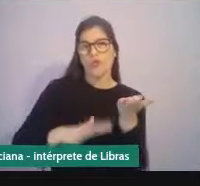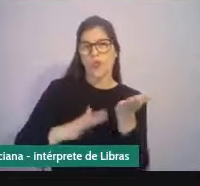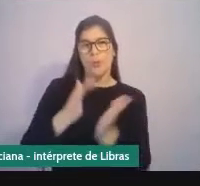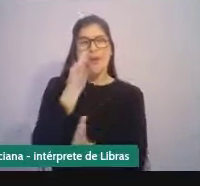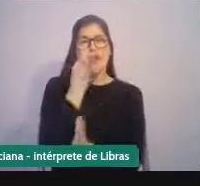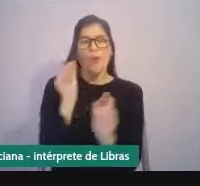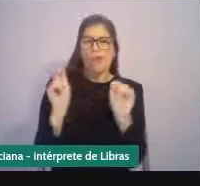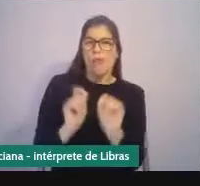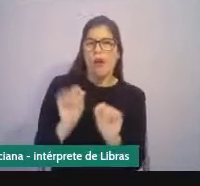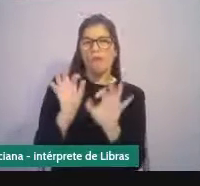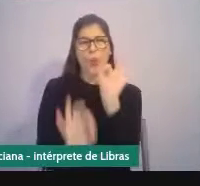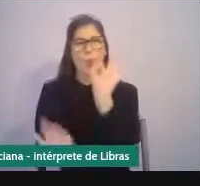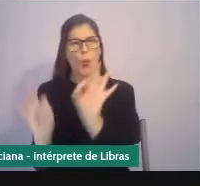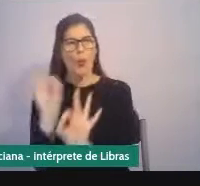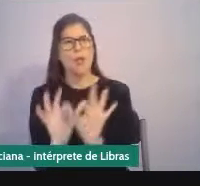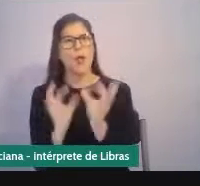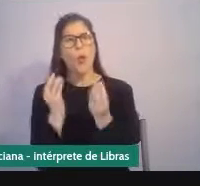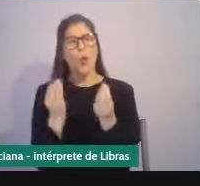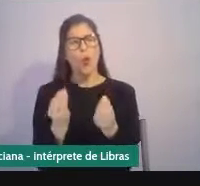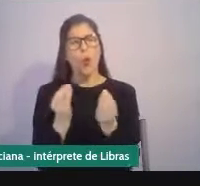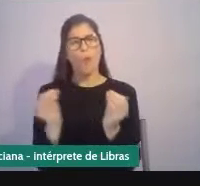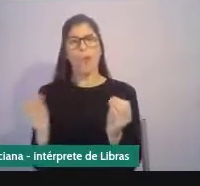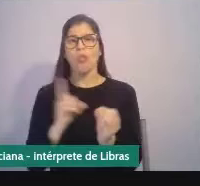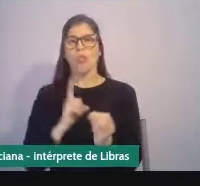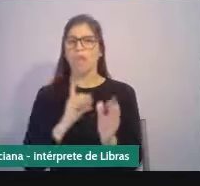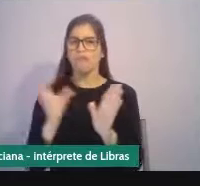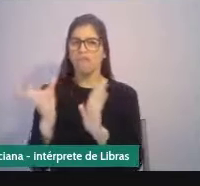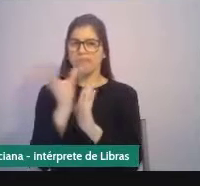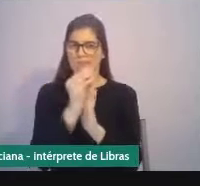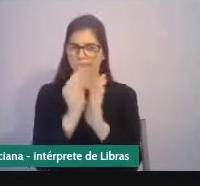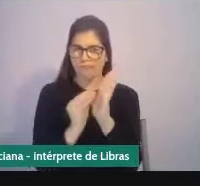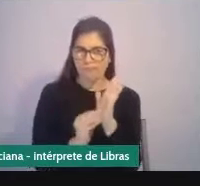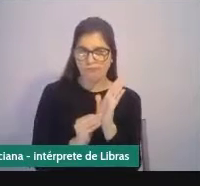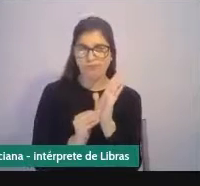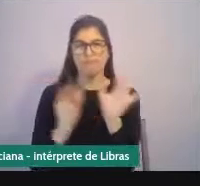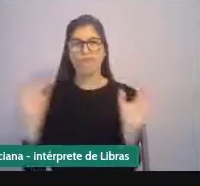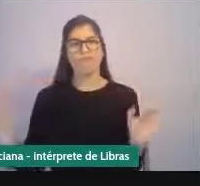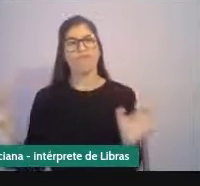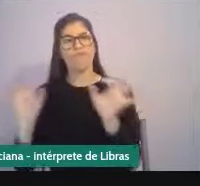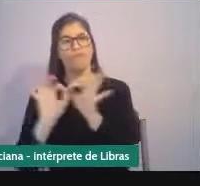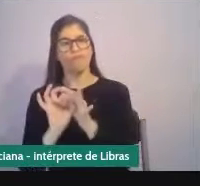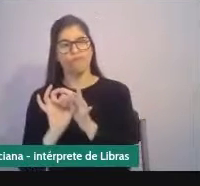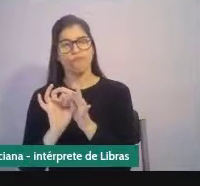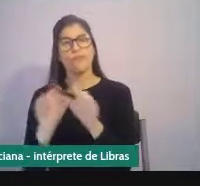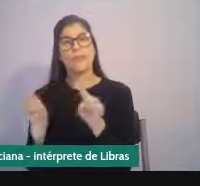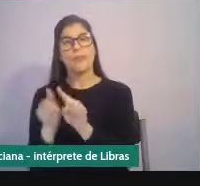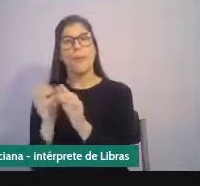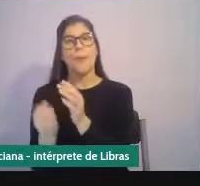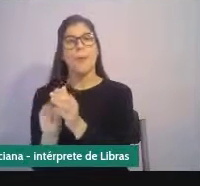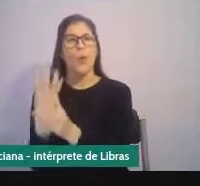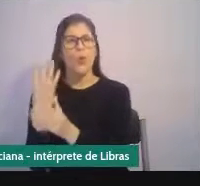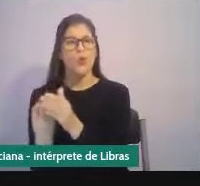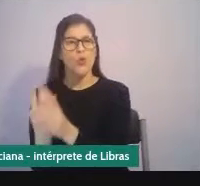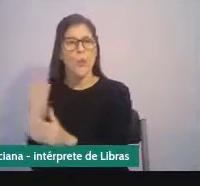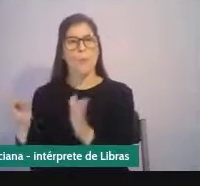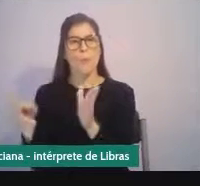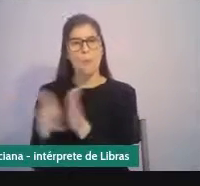pudessem conter diversas unidades de conteúdo a partir dessa produção dos